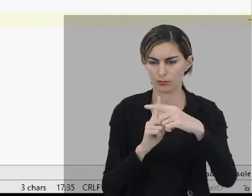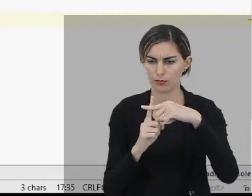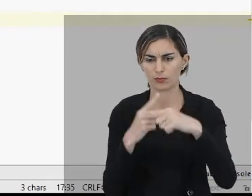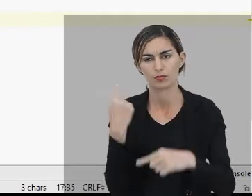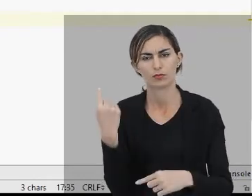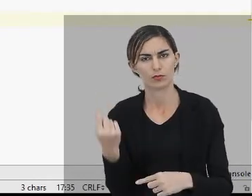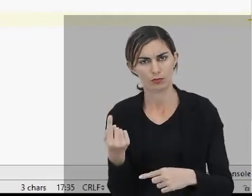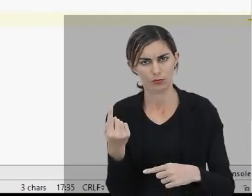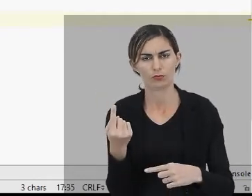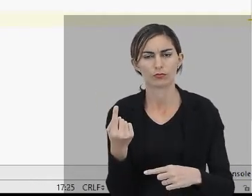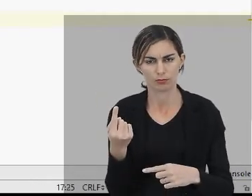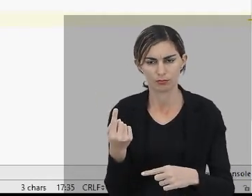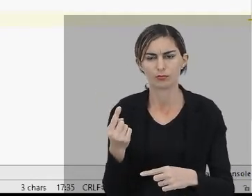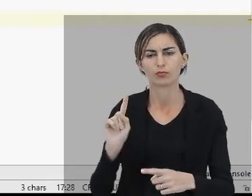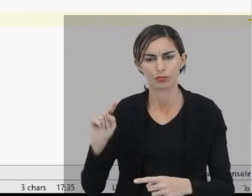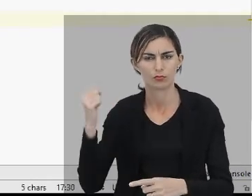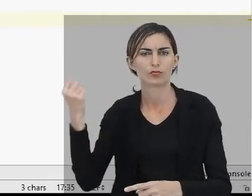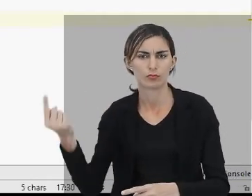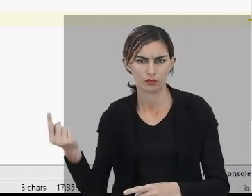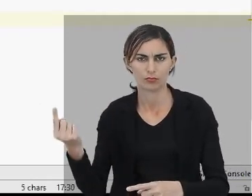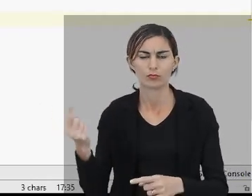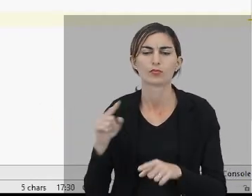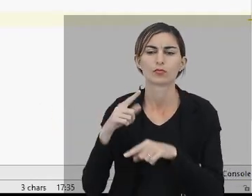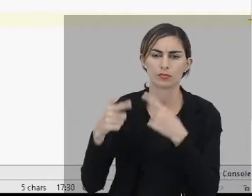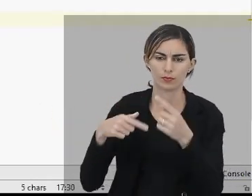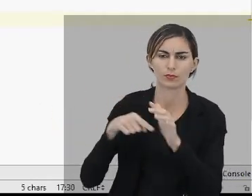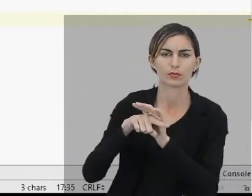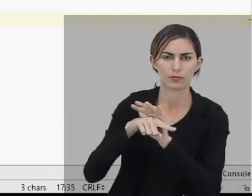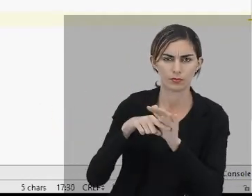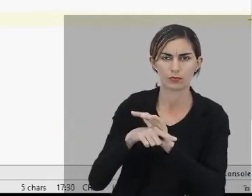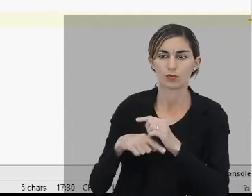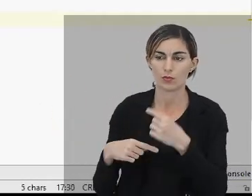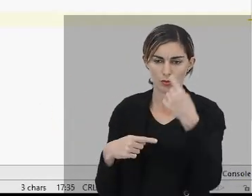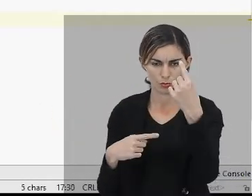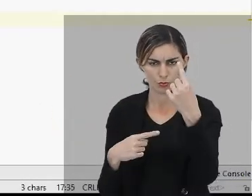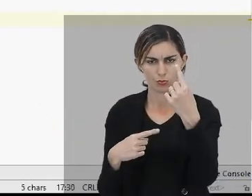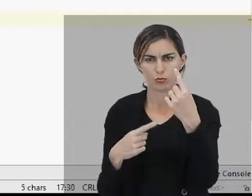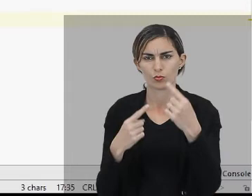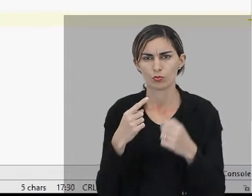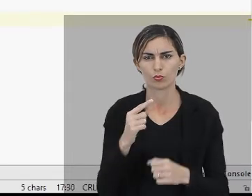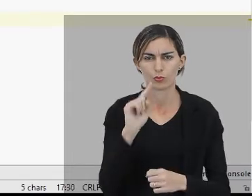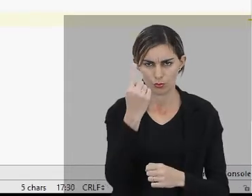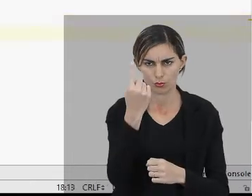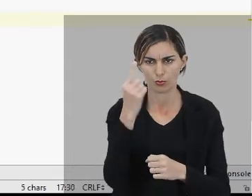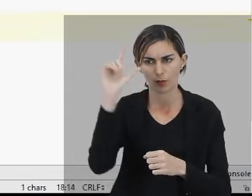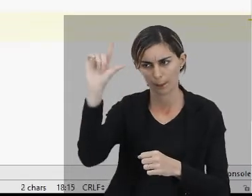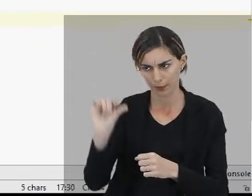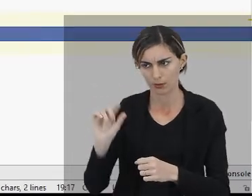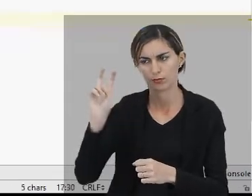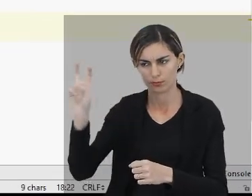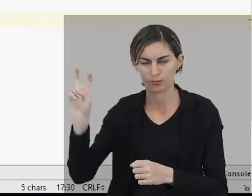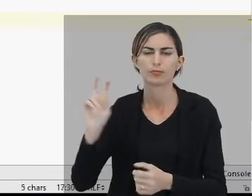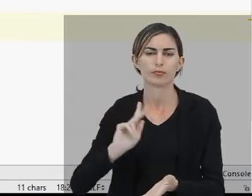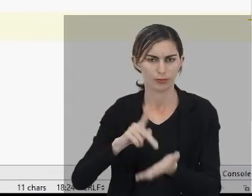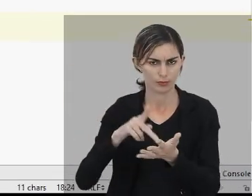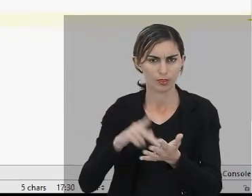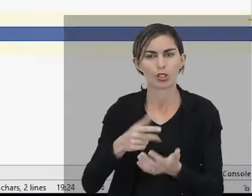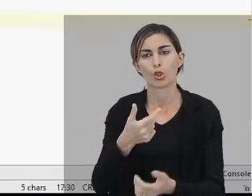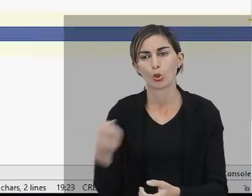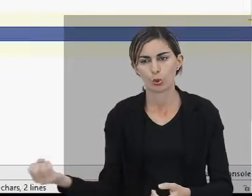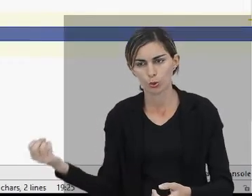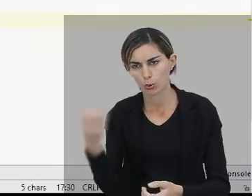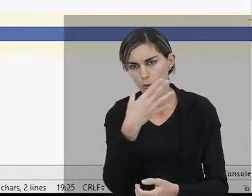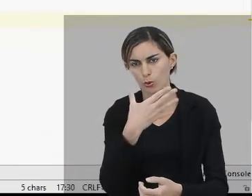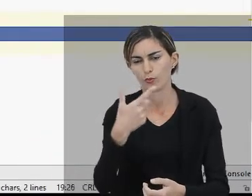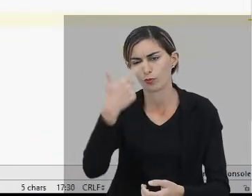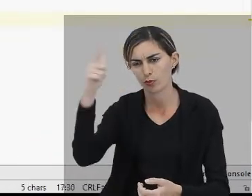1, 1. Aí sim ele verifica, 1 é menor do que 5, verdadeiro. Ele cria um novo